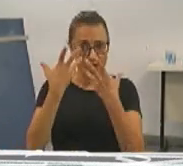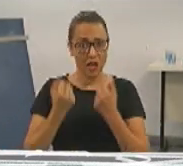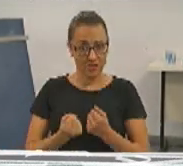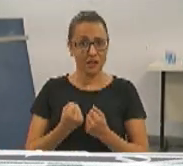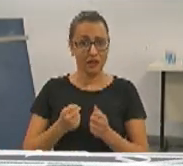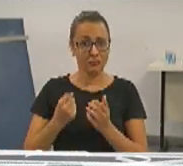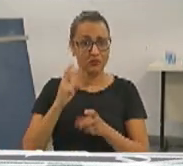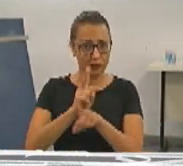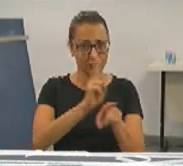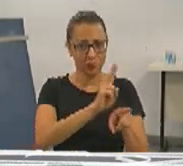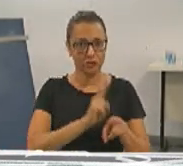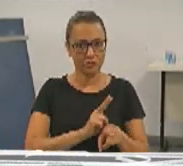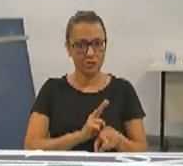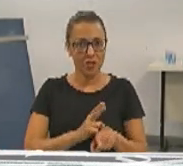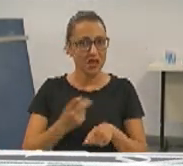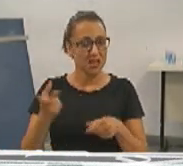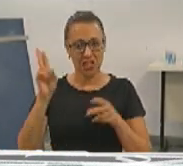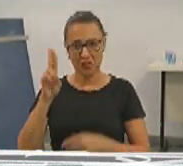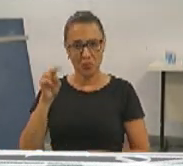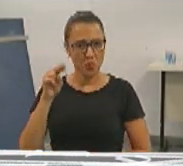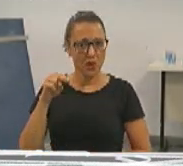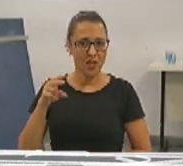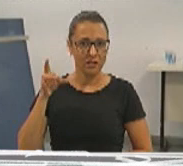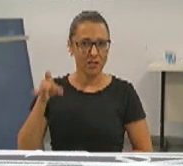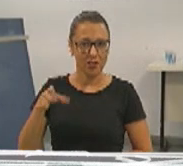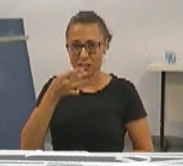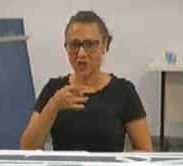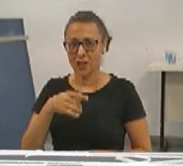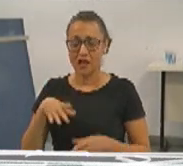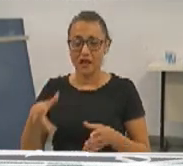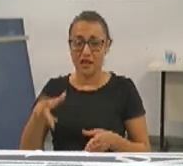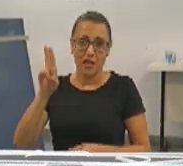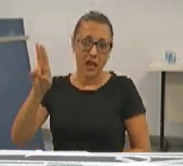jamais relegar o fato de que o HU é fruto